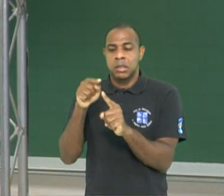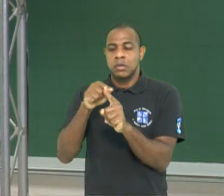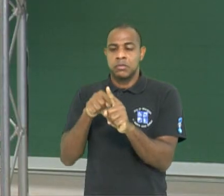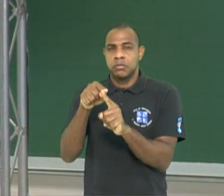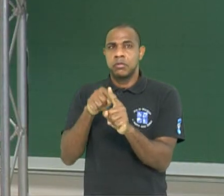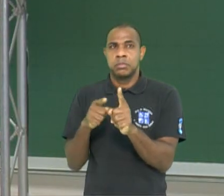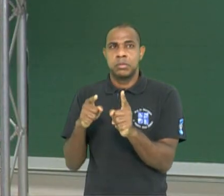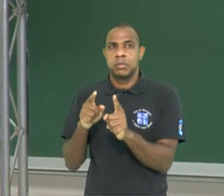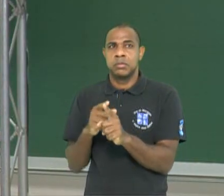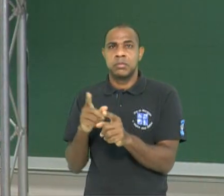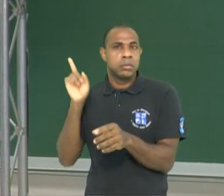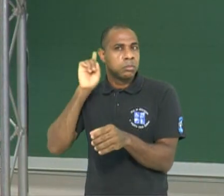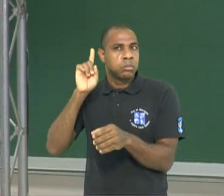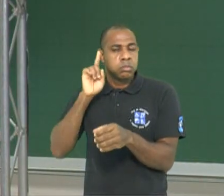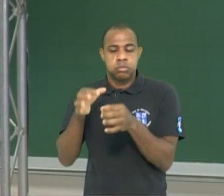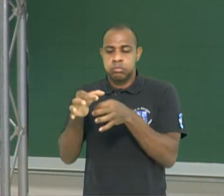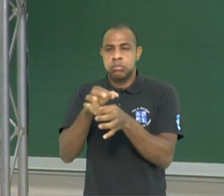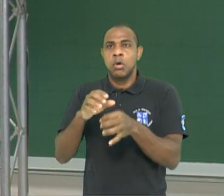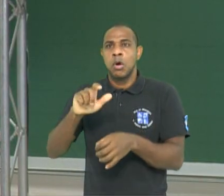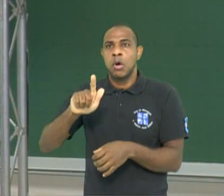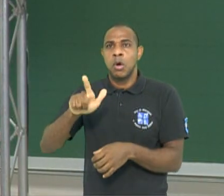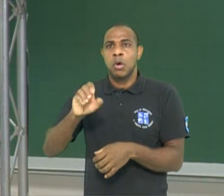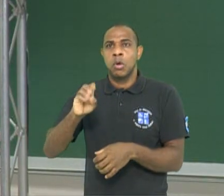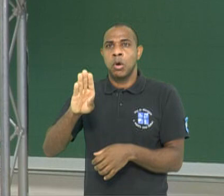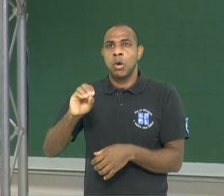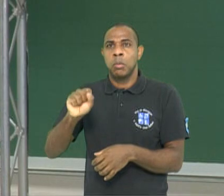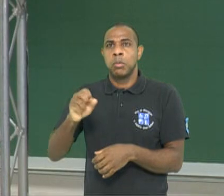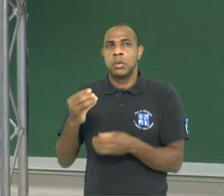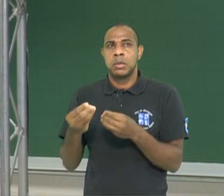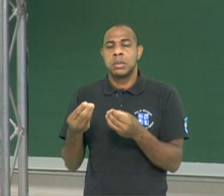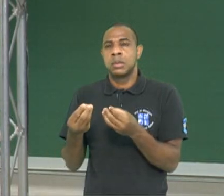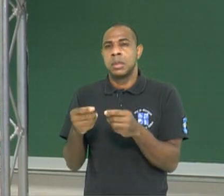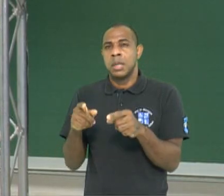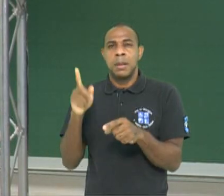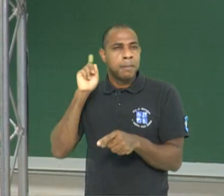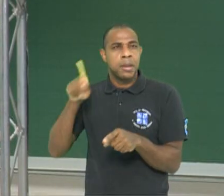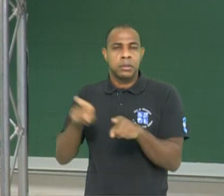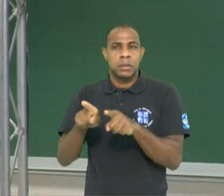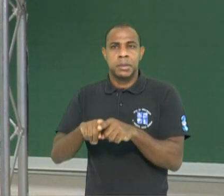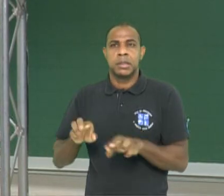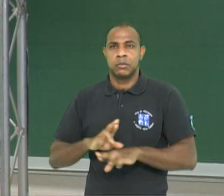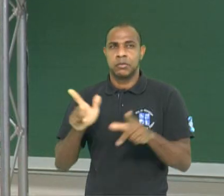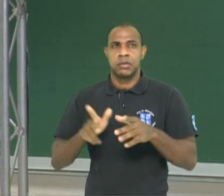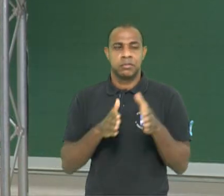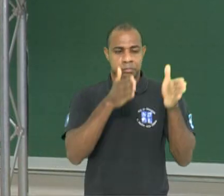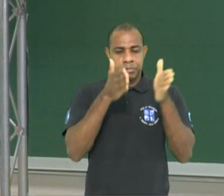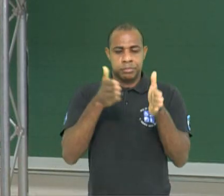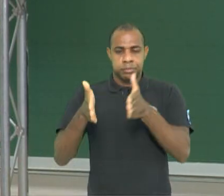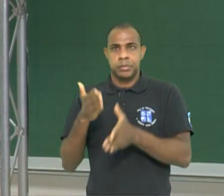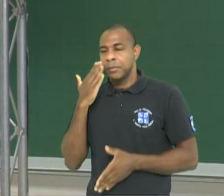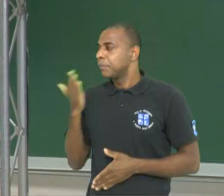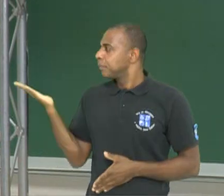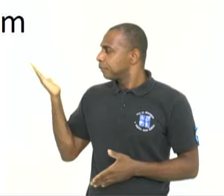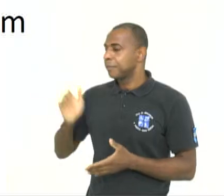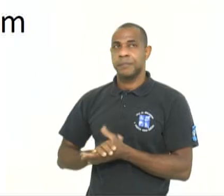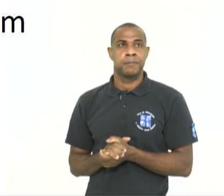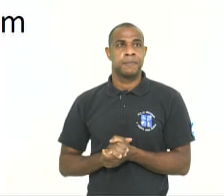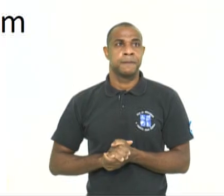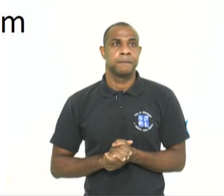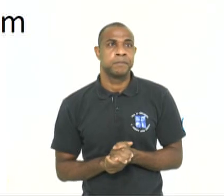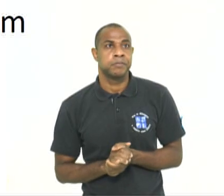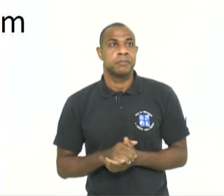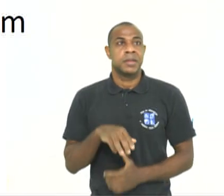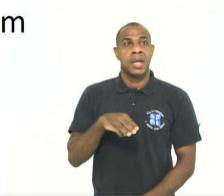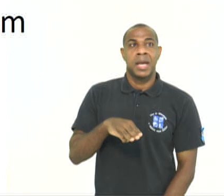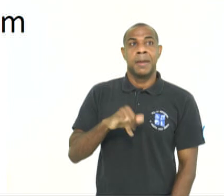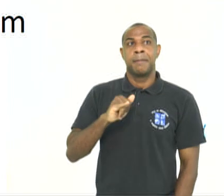de glóbulo branco também, tá? Então essas duas linhagens elas se diferenciam, também estudaremos um pouco mais à frente. As células-tronco